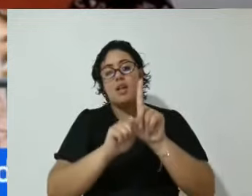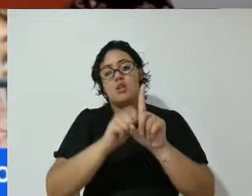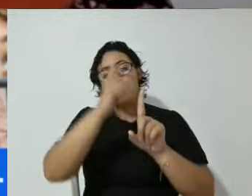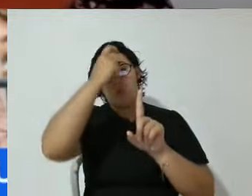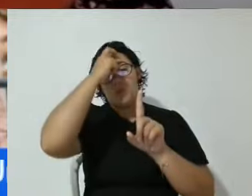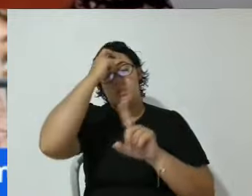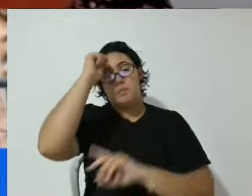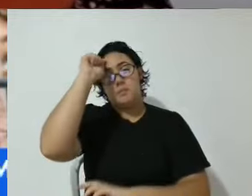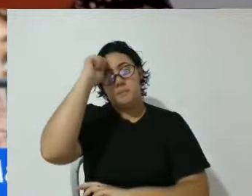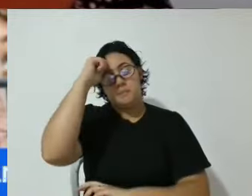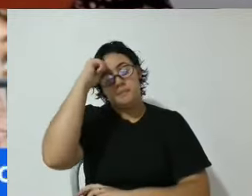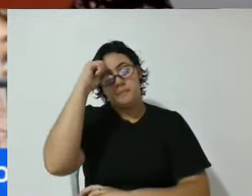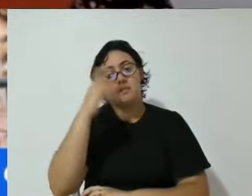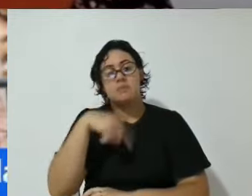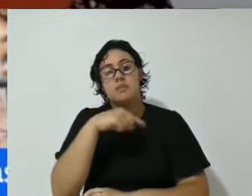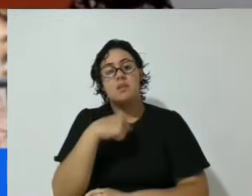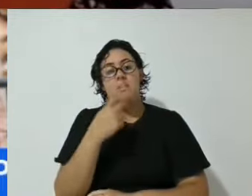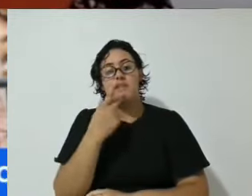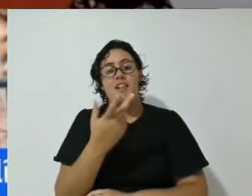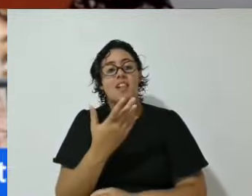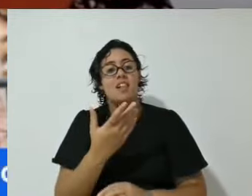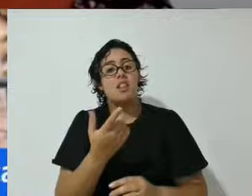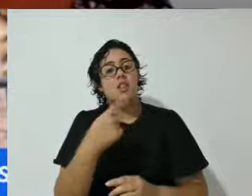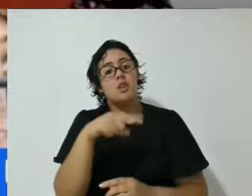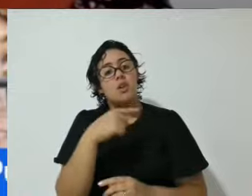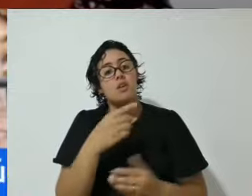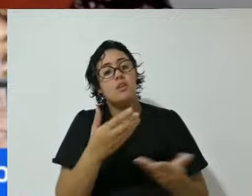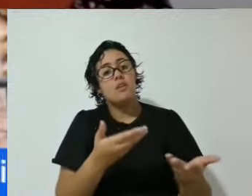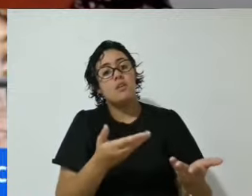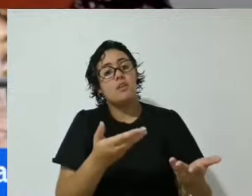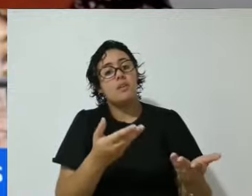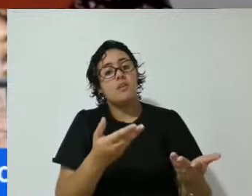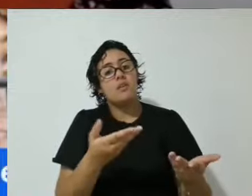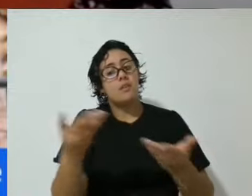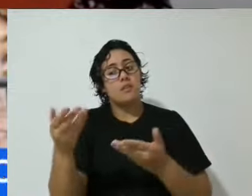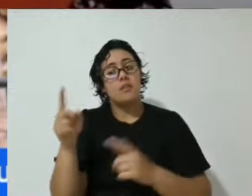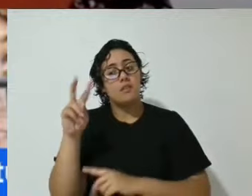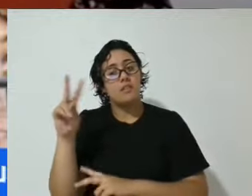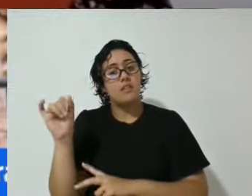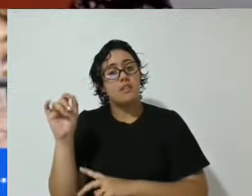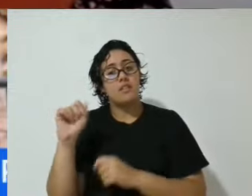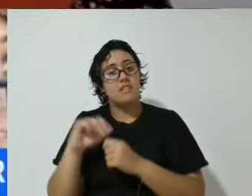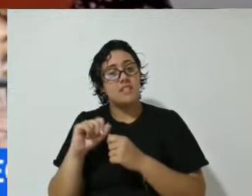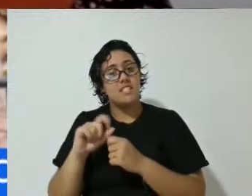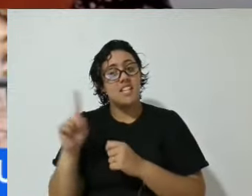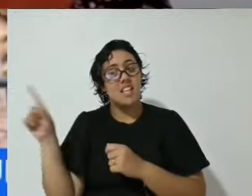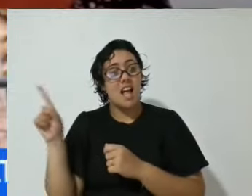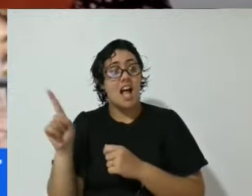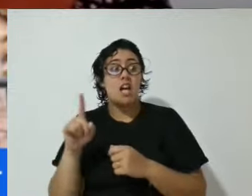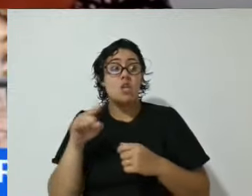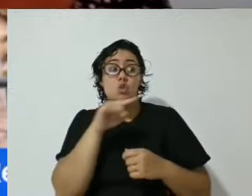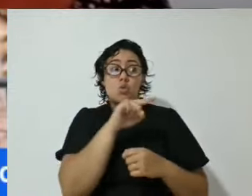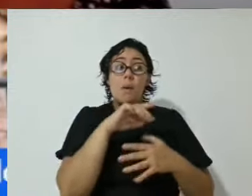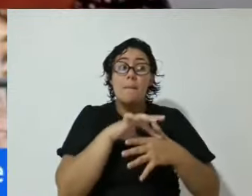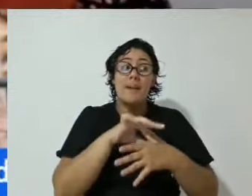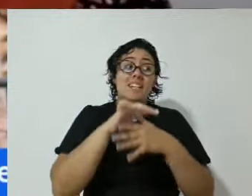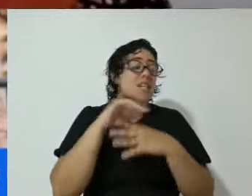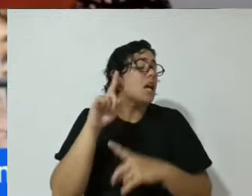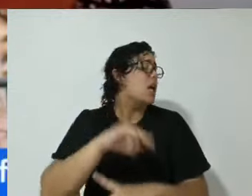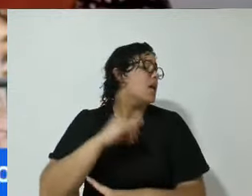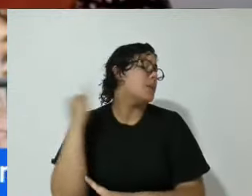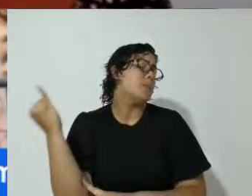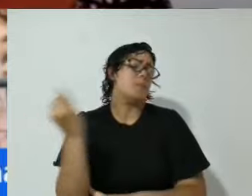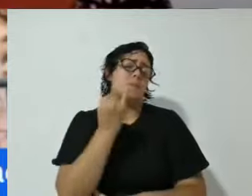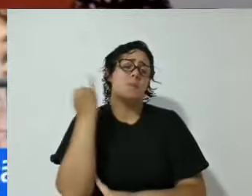fala, olha, nós vamos fazer o Café com Lorota essa semana, a sua presença é muito importante. A gente